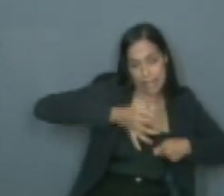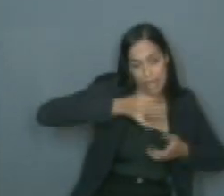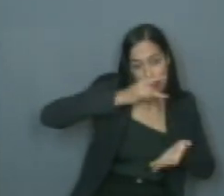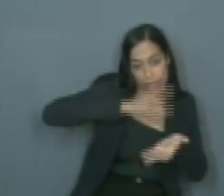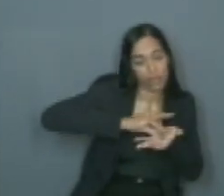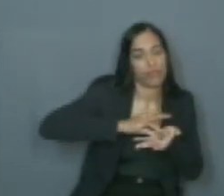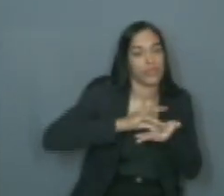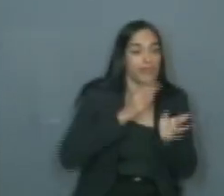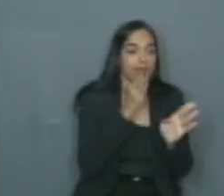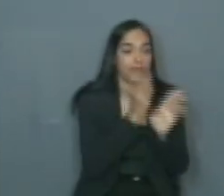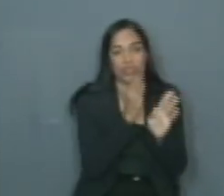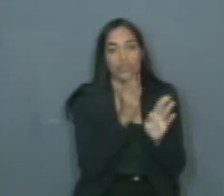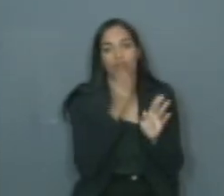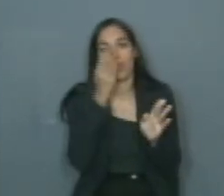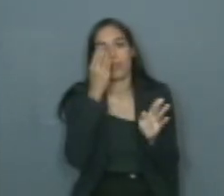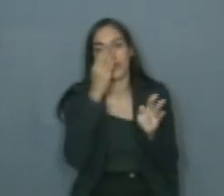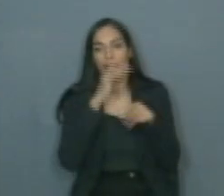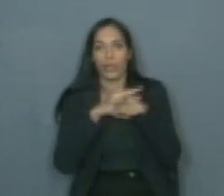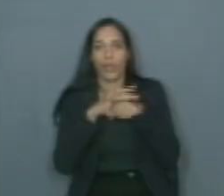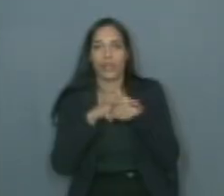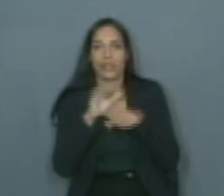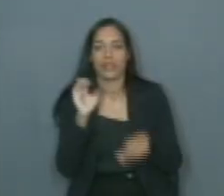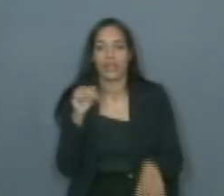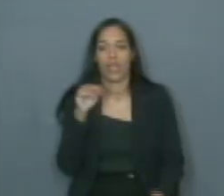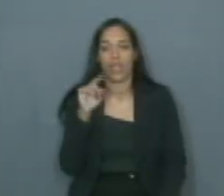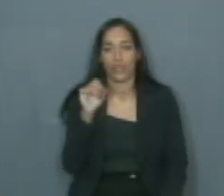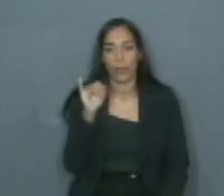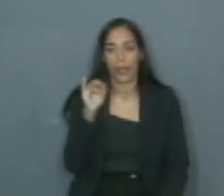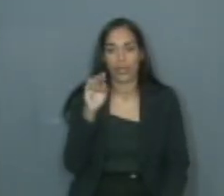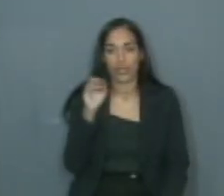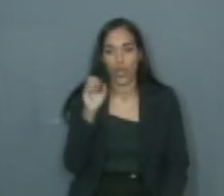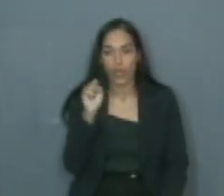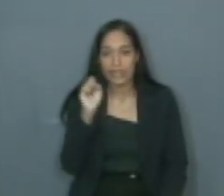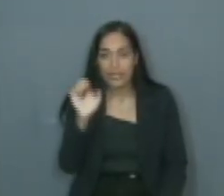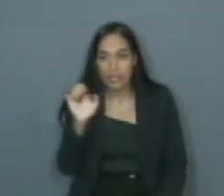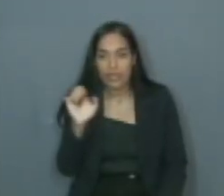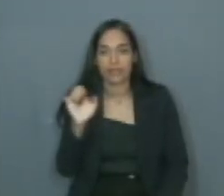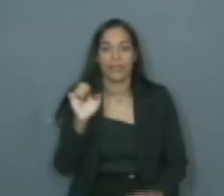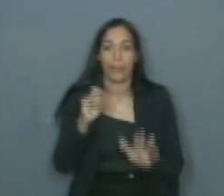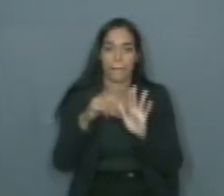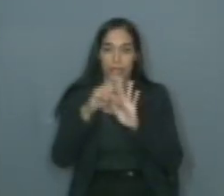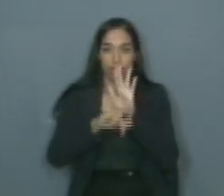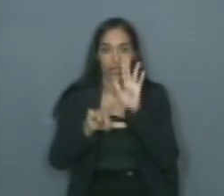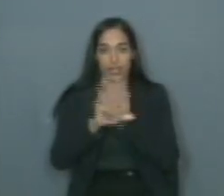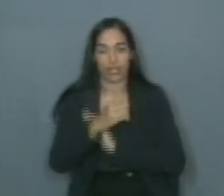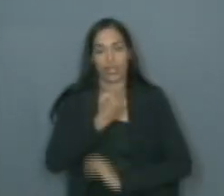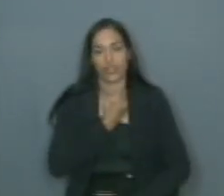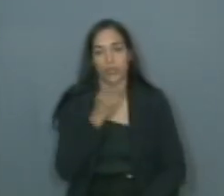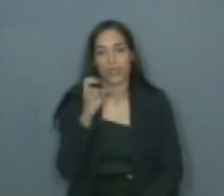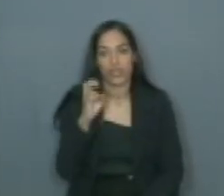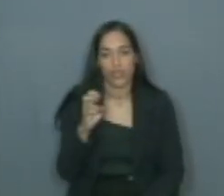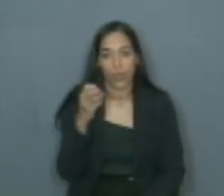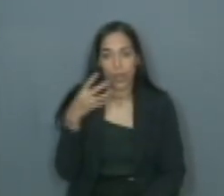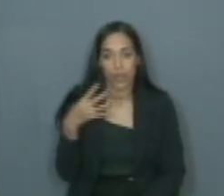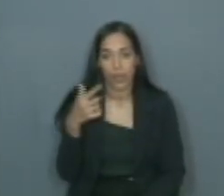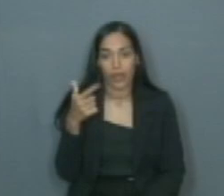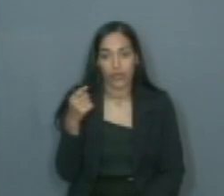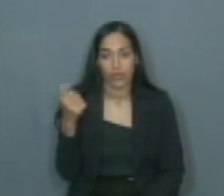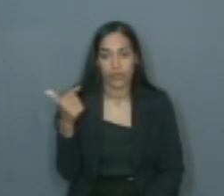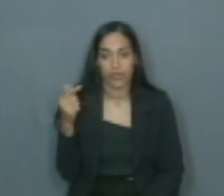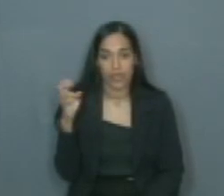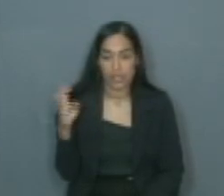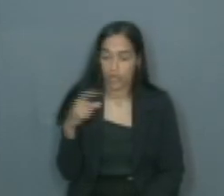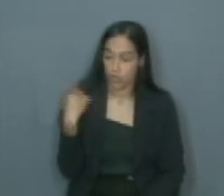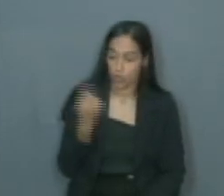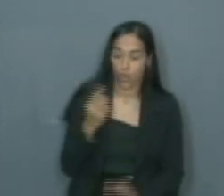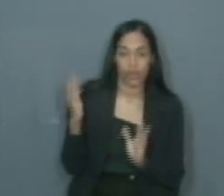imediato a questão da endometriose. Por isso que eu quero aqui destacar o projeto de lei ordinária de número 54 de 2025, de autoria do